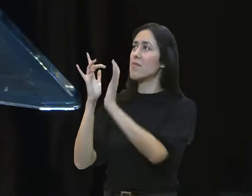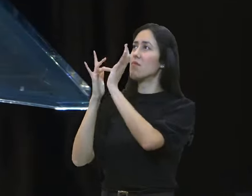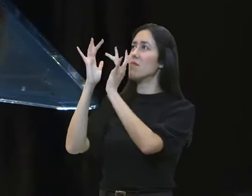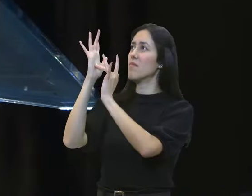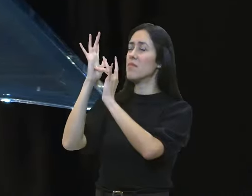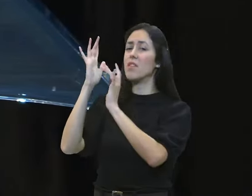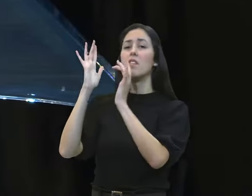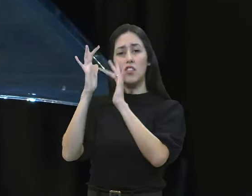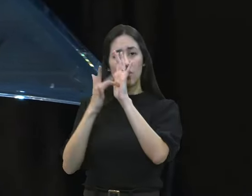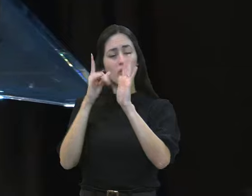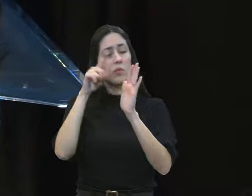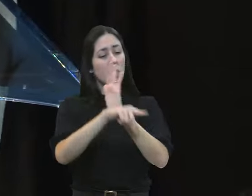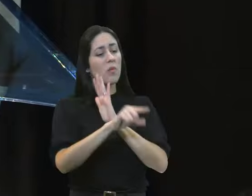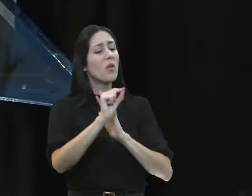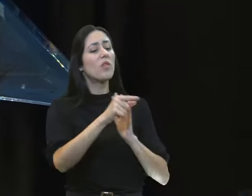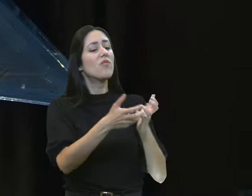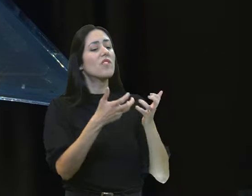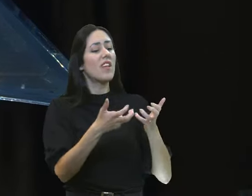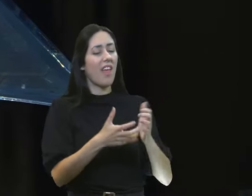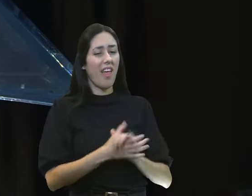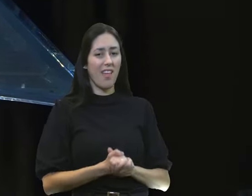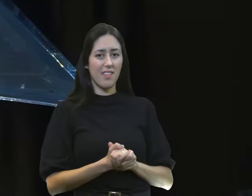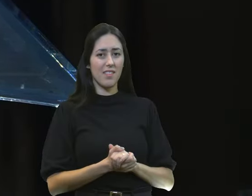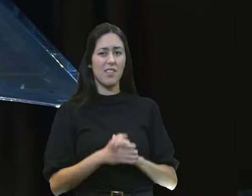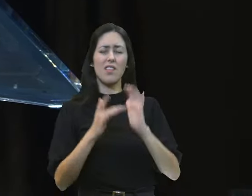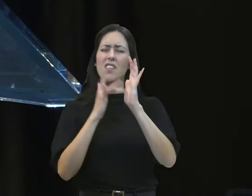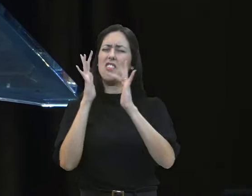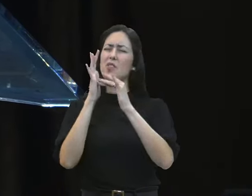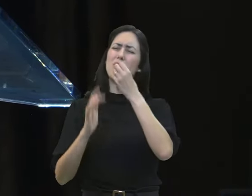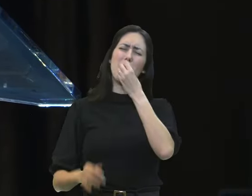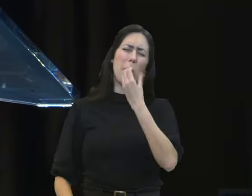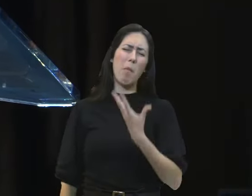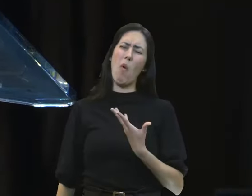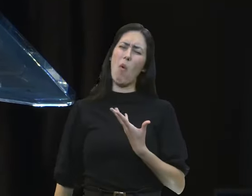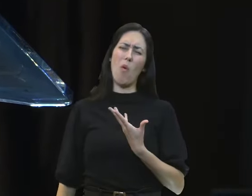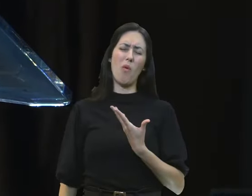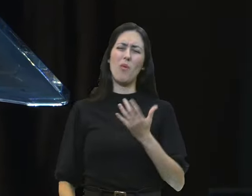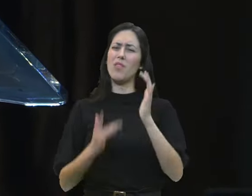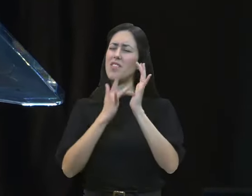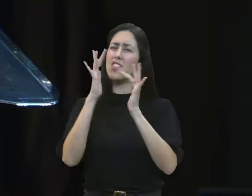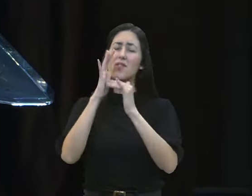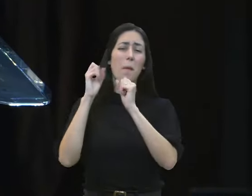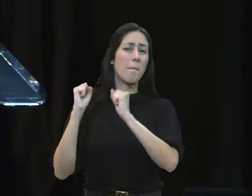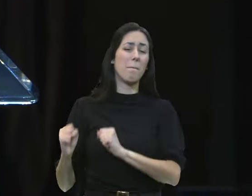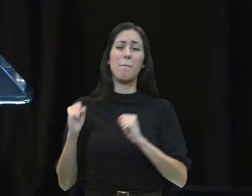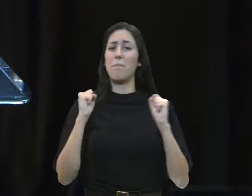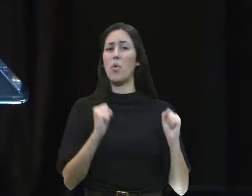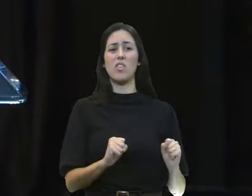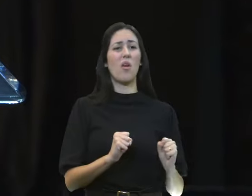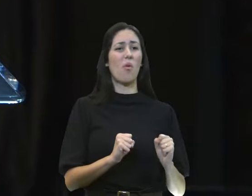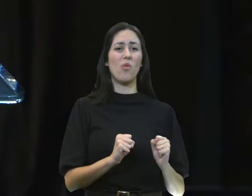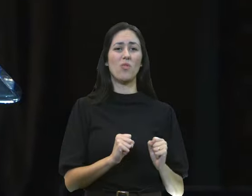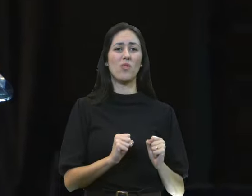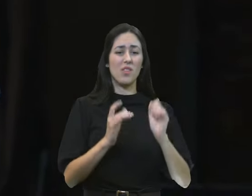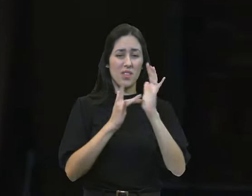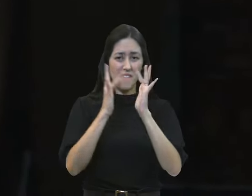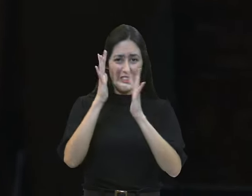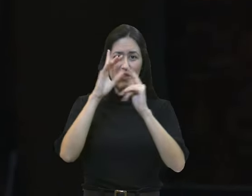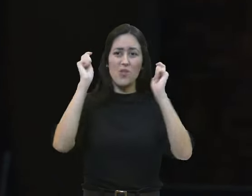que eu faça? E ele é bom e é poderoso o suficiente